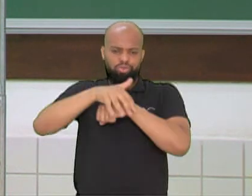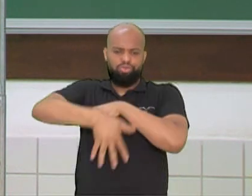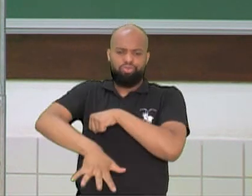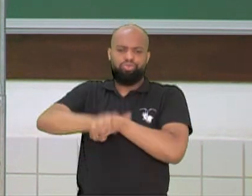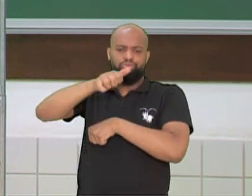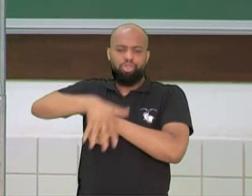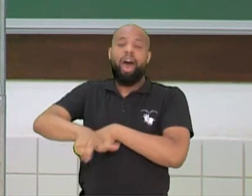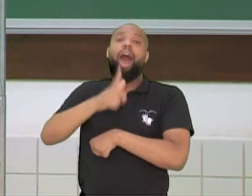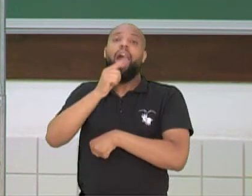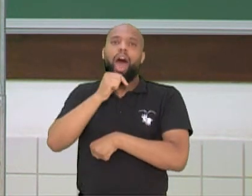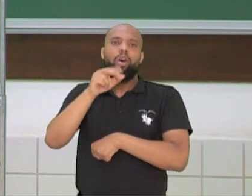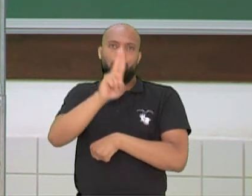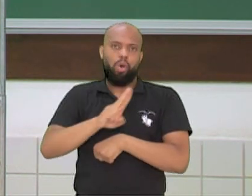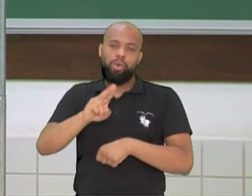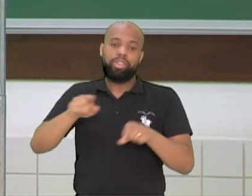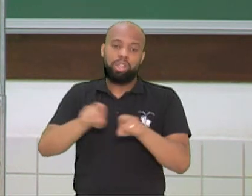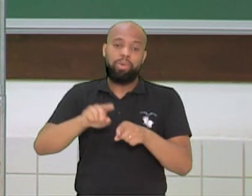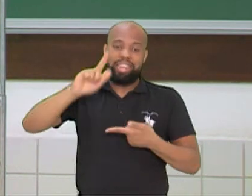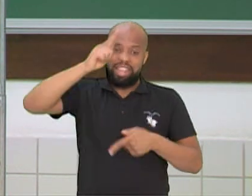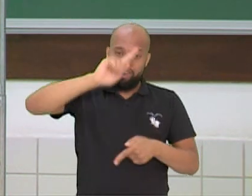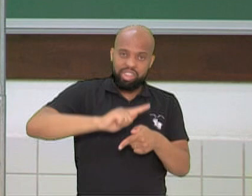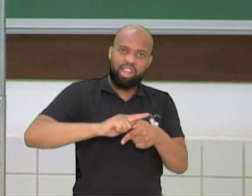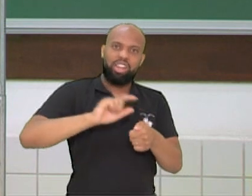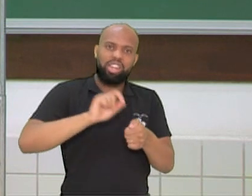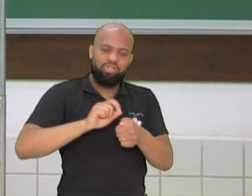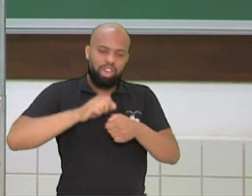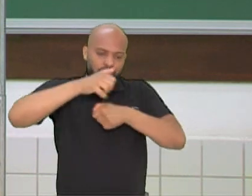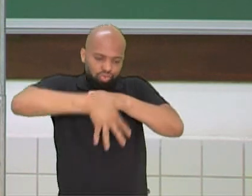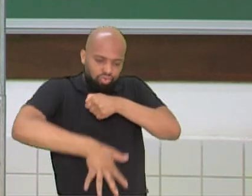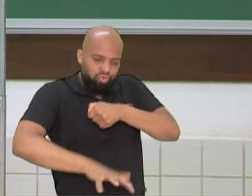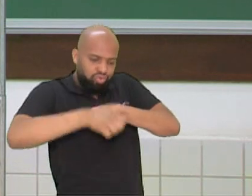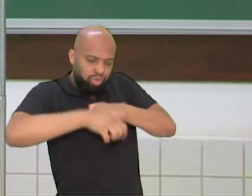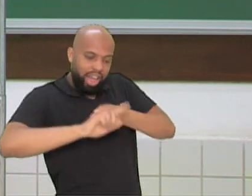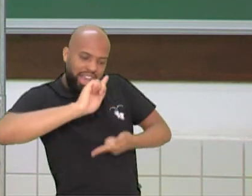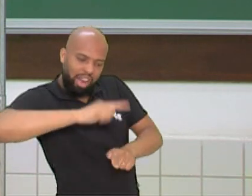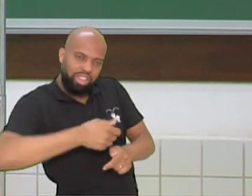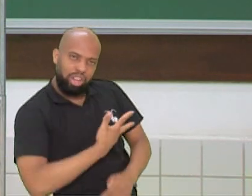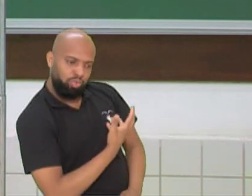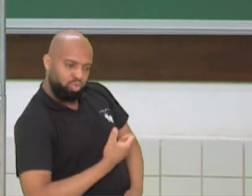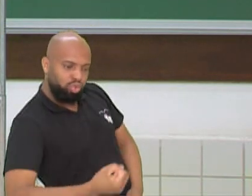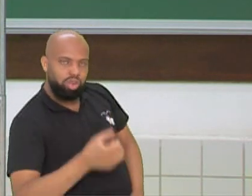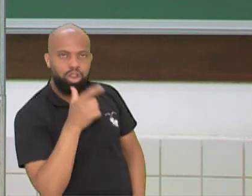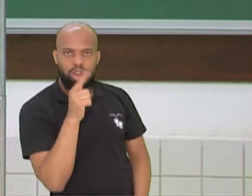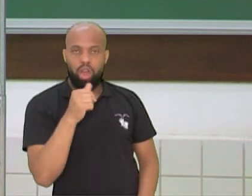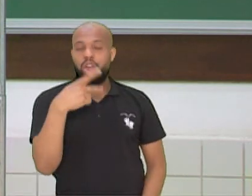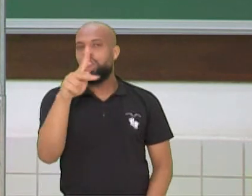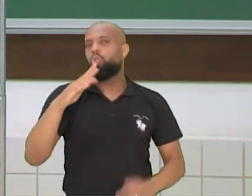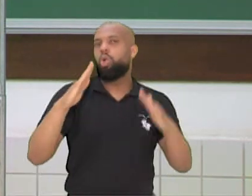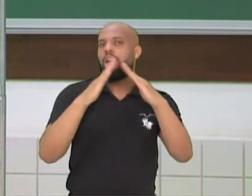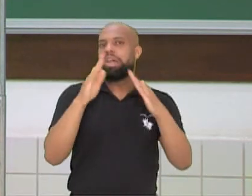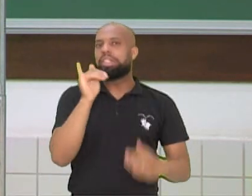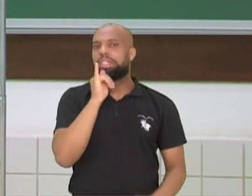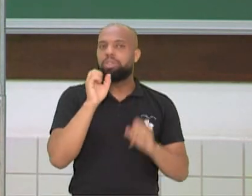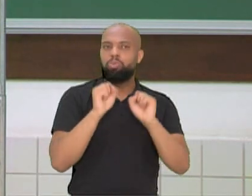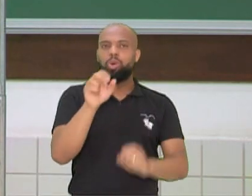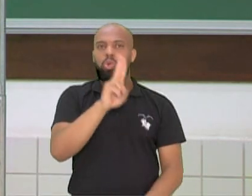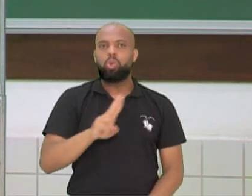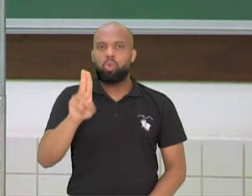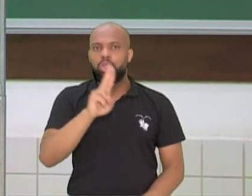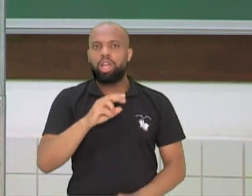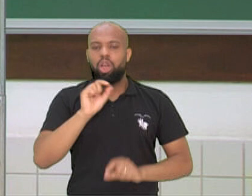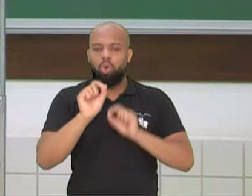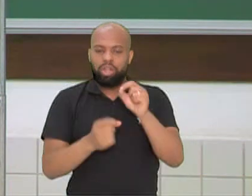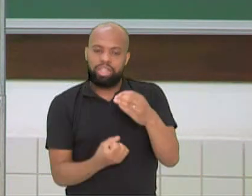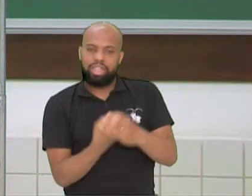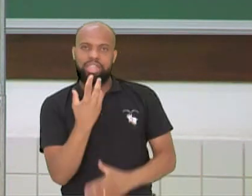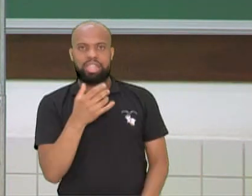queda da água, que é a gravidade que faz mover essa água. No caso, na sua casa, por exemplo, você pode usar um gerador